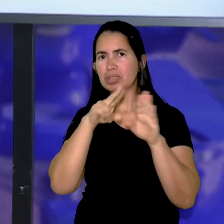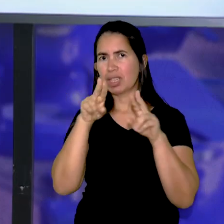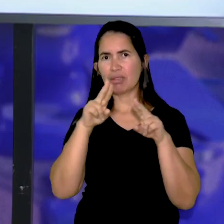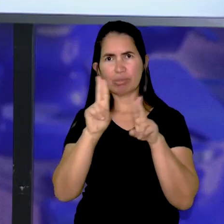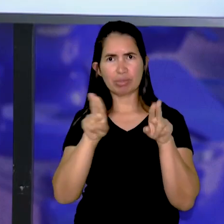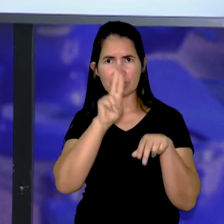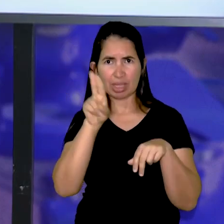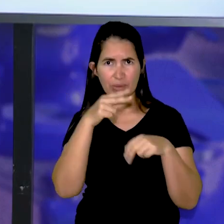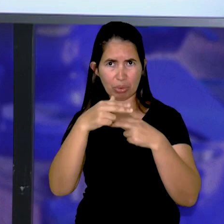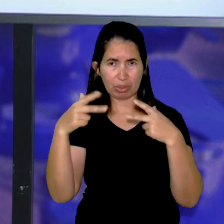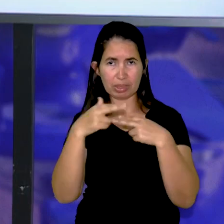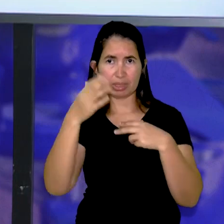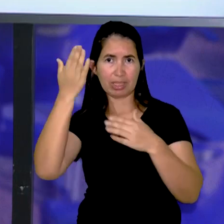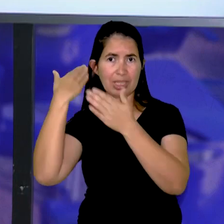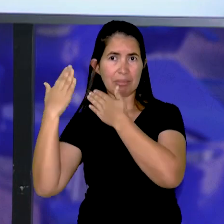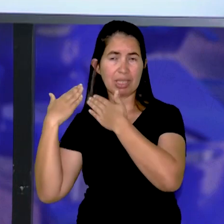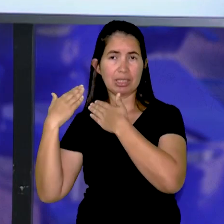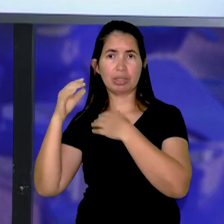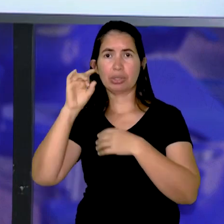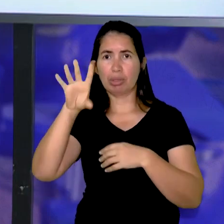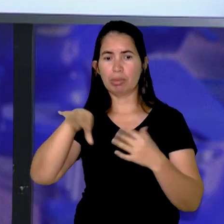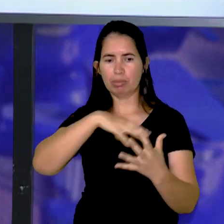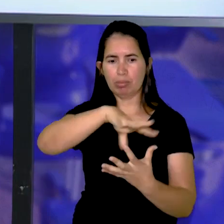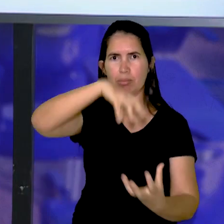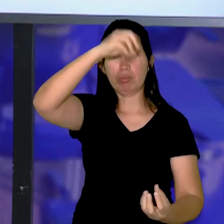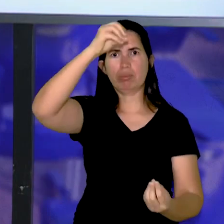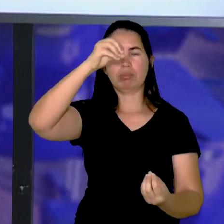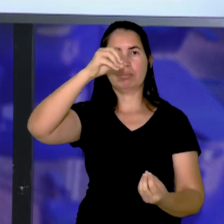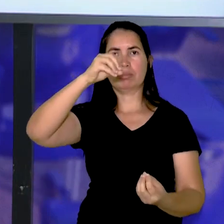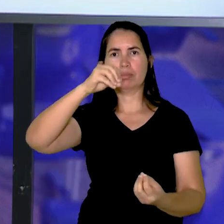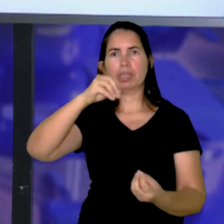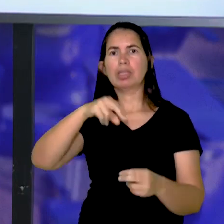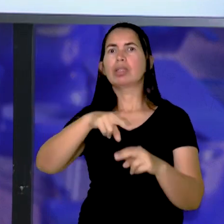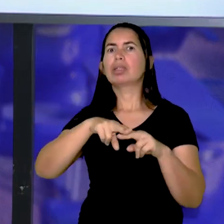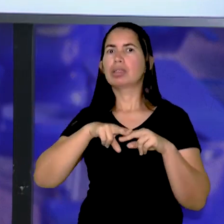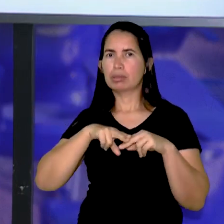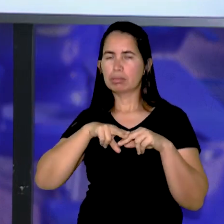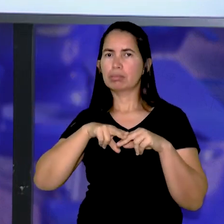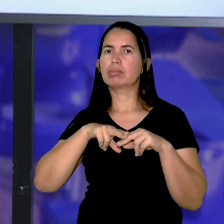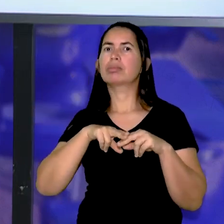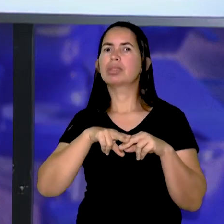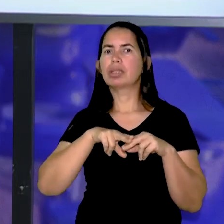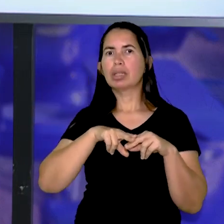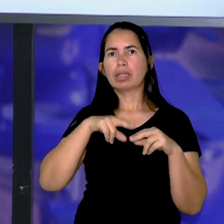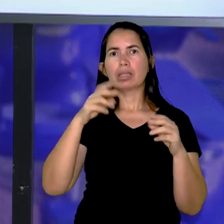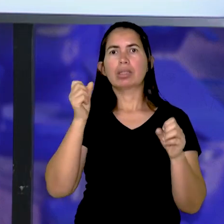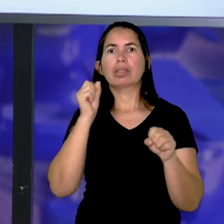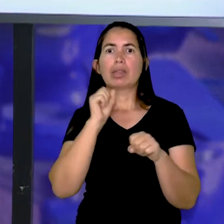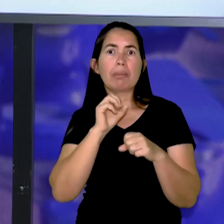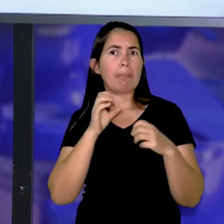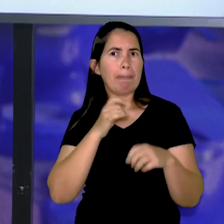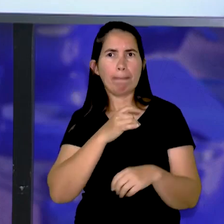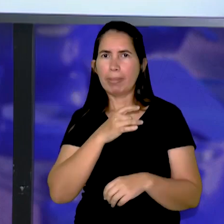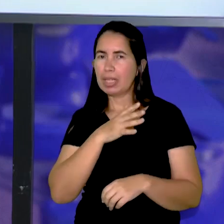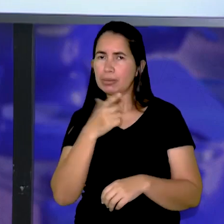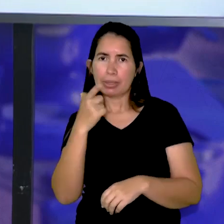que antigamente eram voltadas apenas para os fantasmas. Então, por isso que deixou de ter medo,